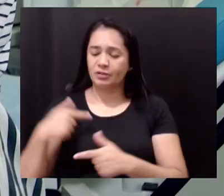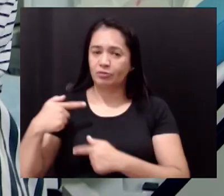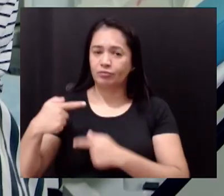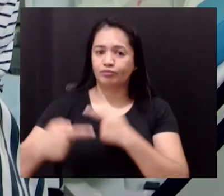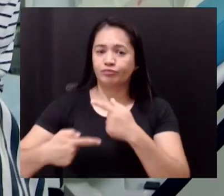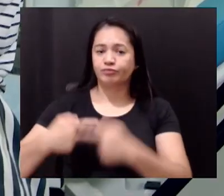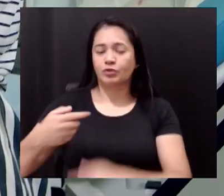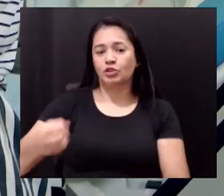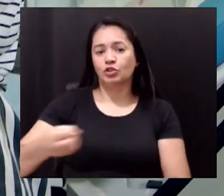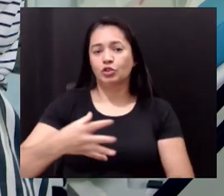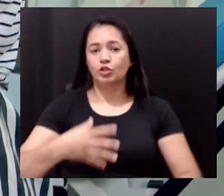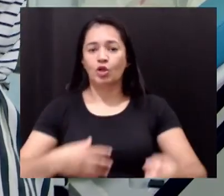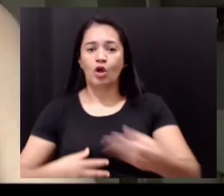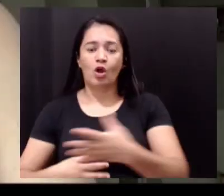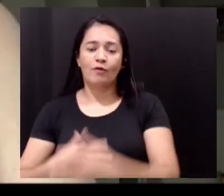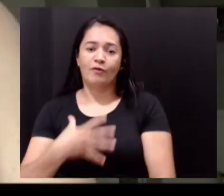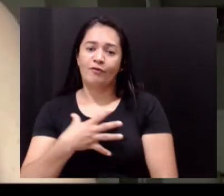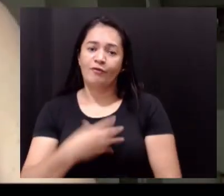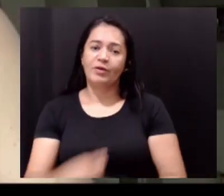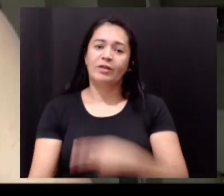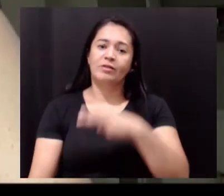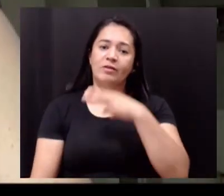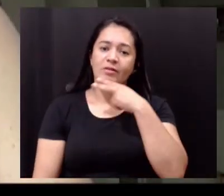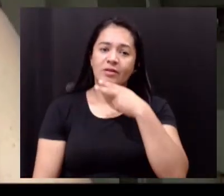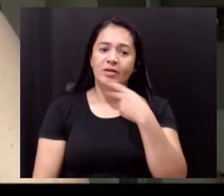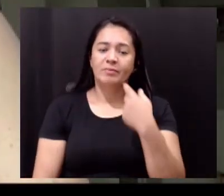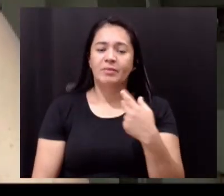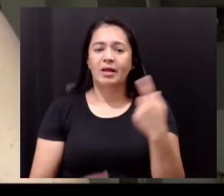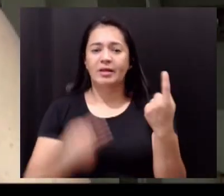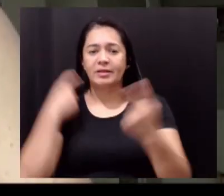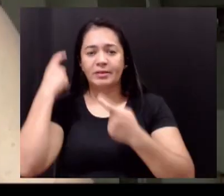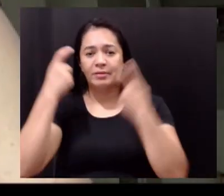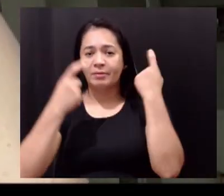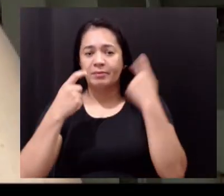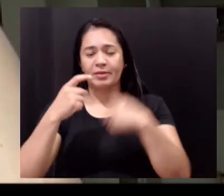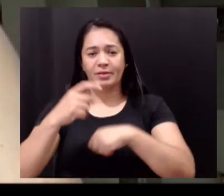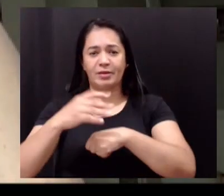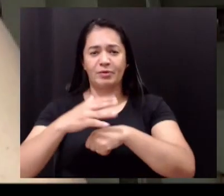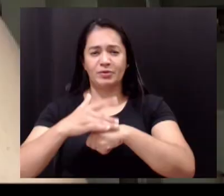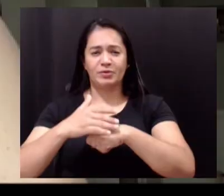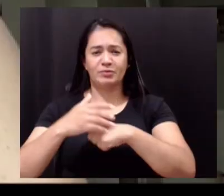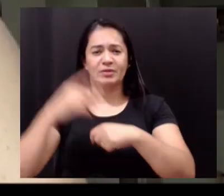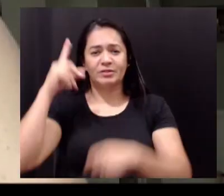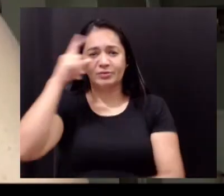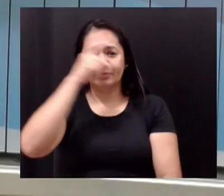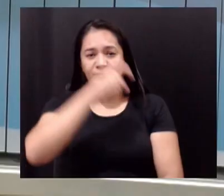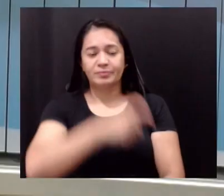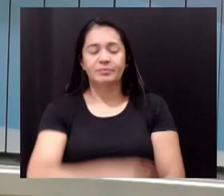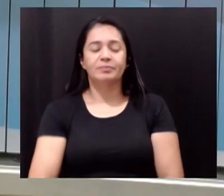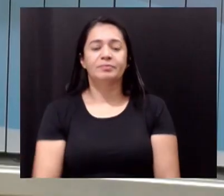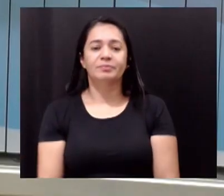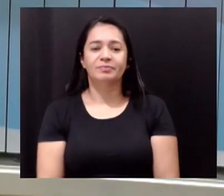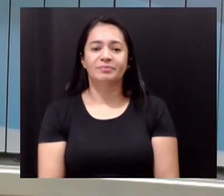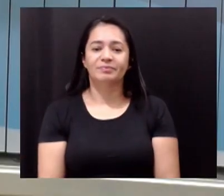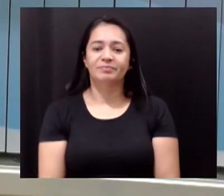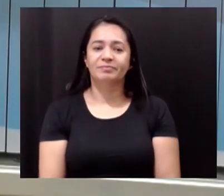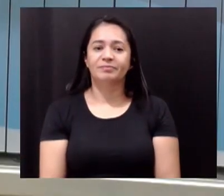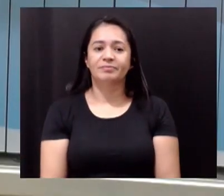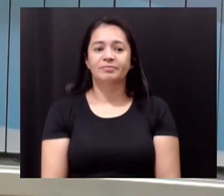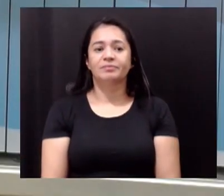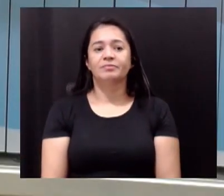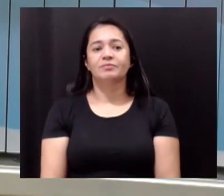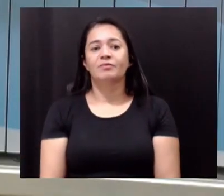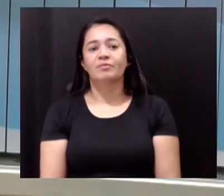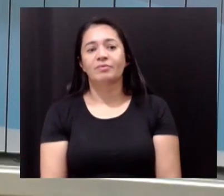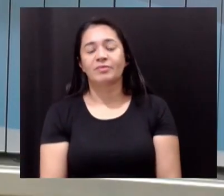nossos netos, sem ter que se preocupar com essa doença tão agressiva. certeza, doutora. Tem algumas dúvidas